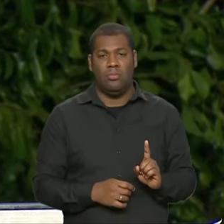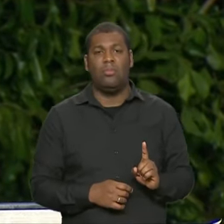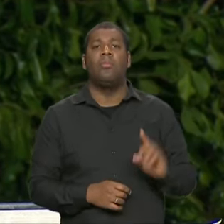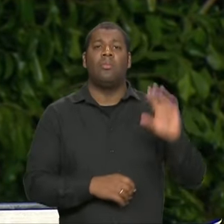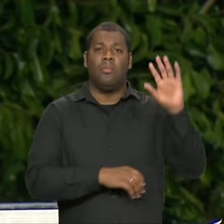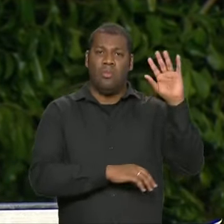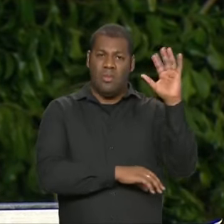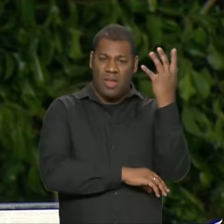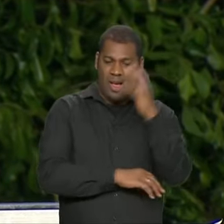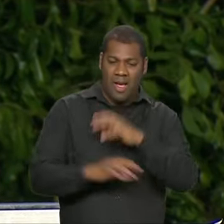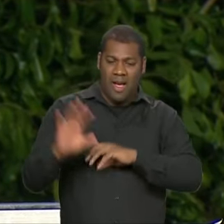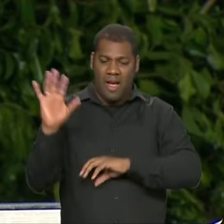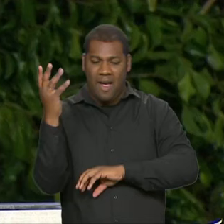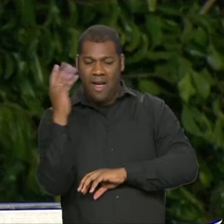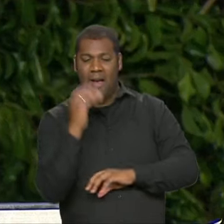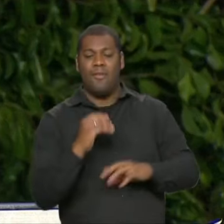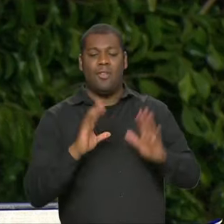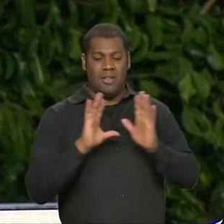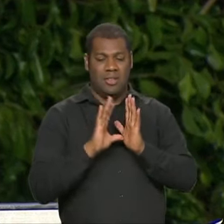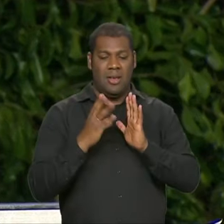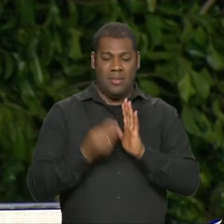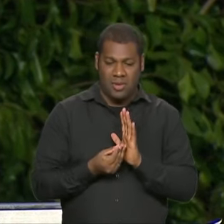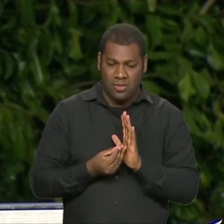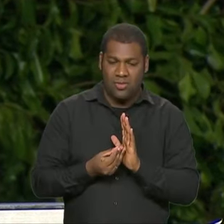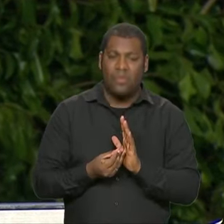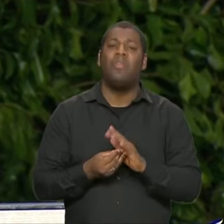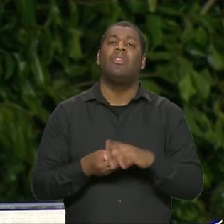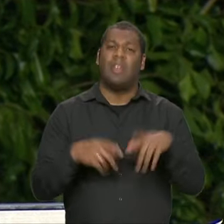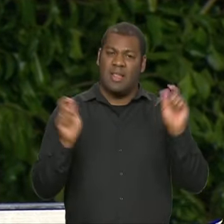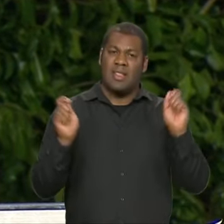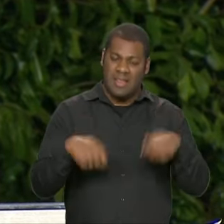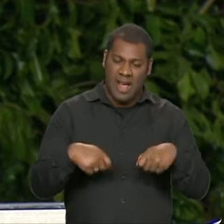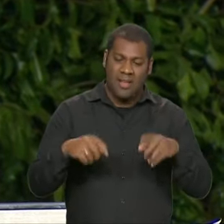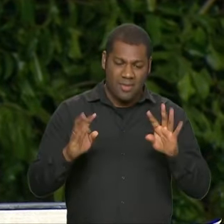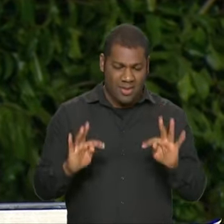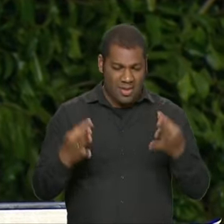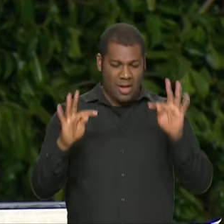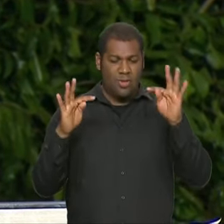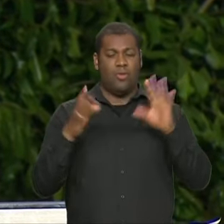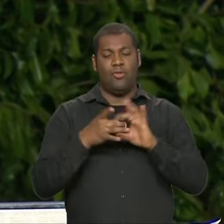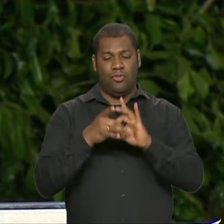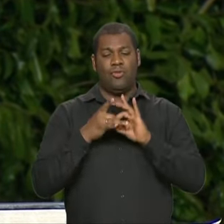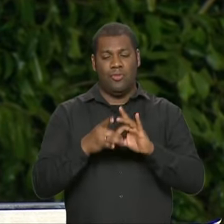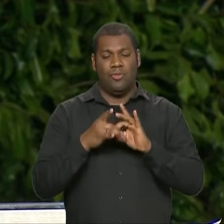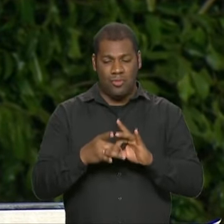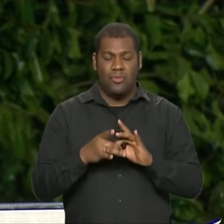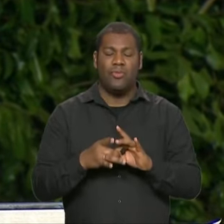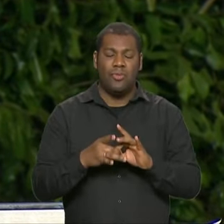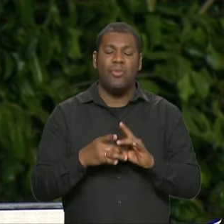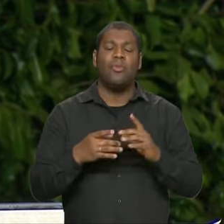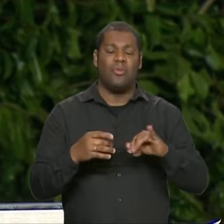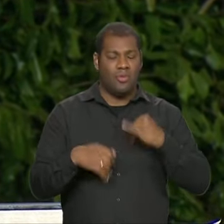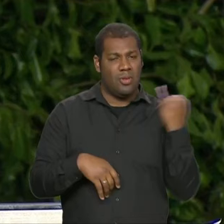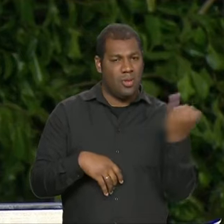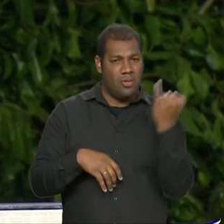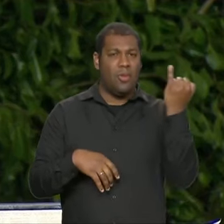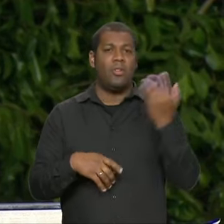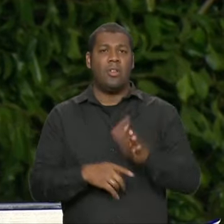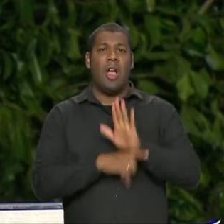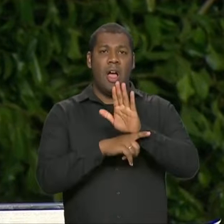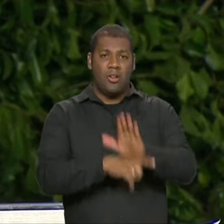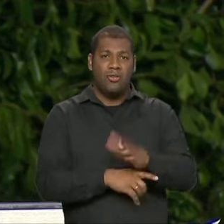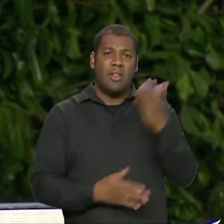Os nossos bosques tropicais e a sua tecnologia viva têm uma capacidade importante no condicionamento